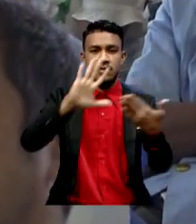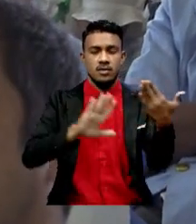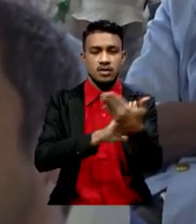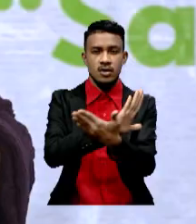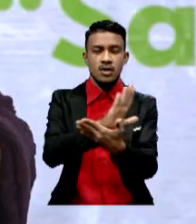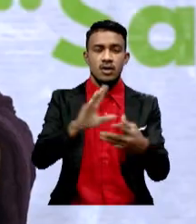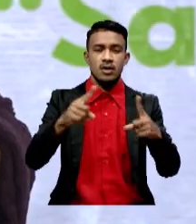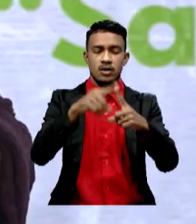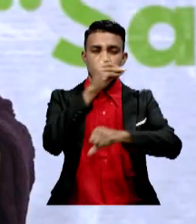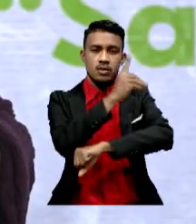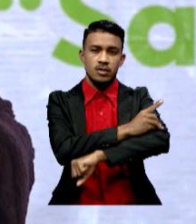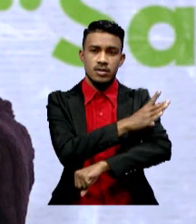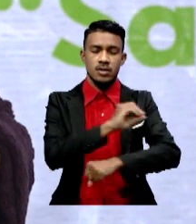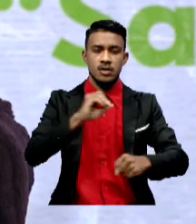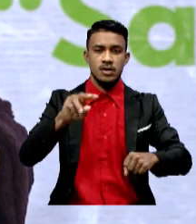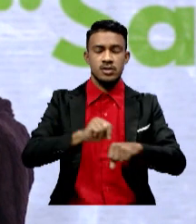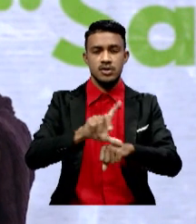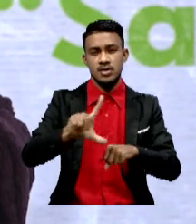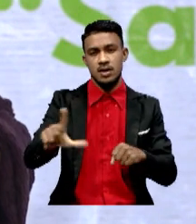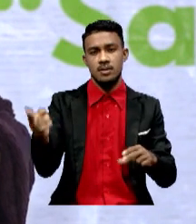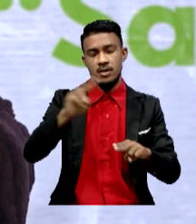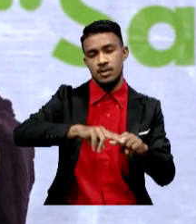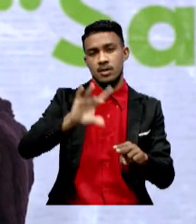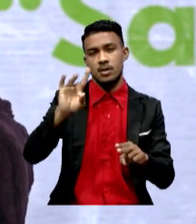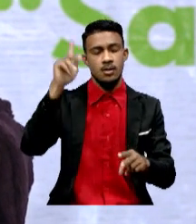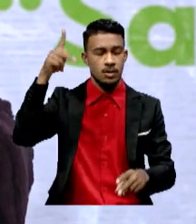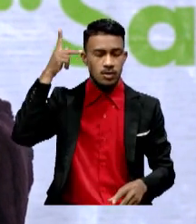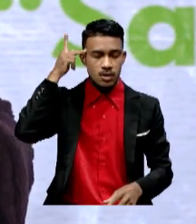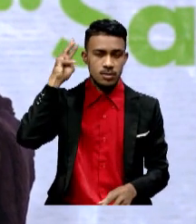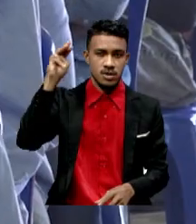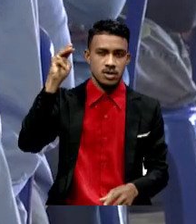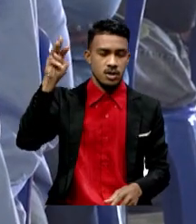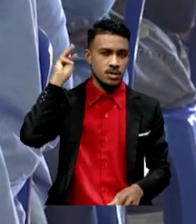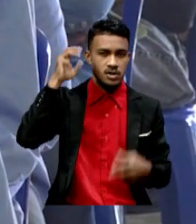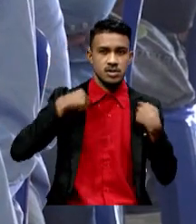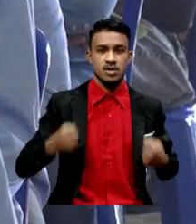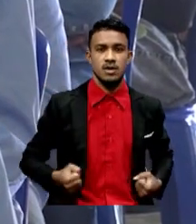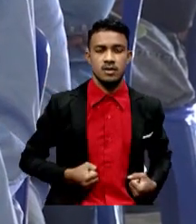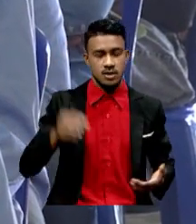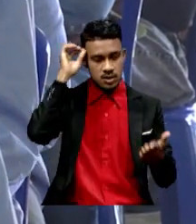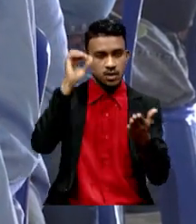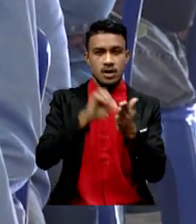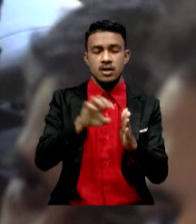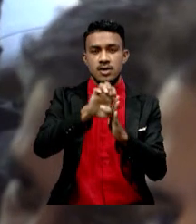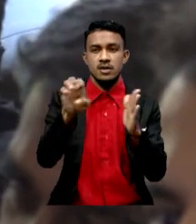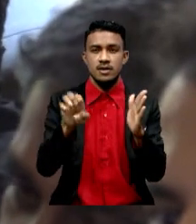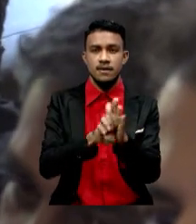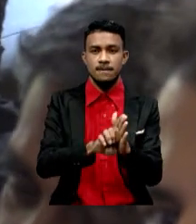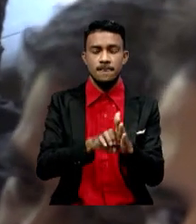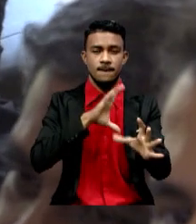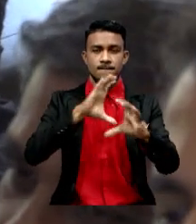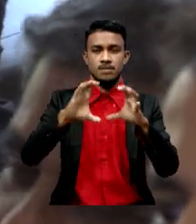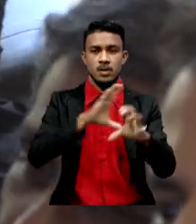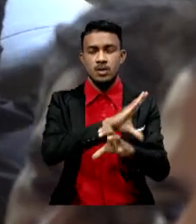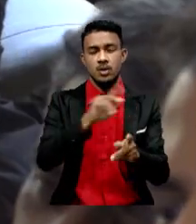Saudi Badawalu nebe partisipa husi Primeiro Ministro, Ministra Saudi, Sekretario Estado Komunikasaun Sosial, Autoridade